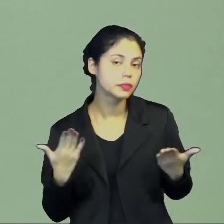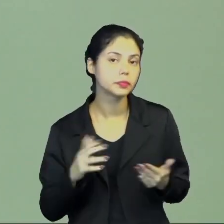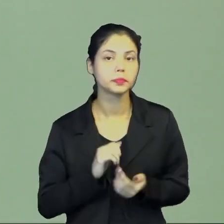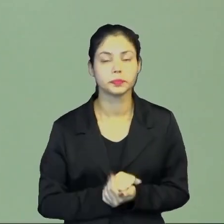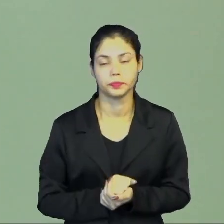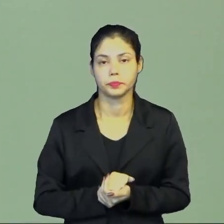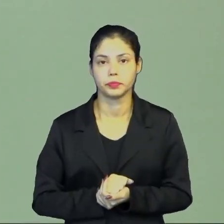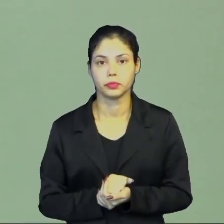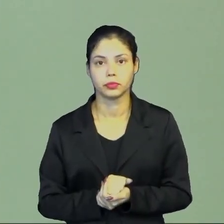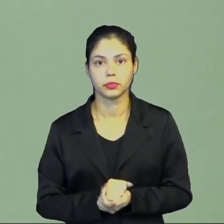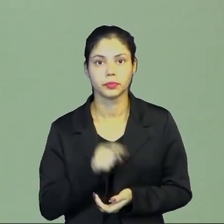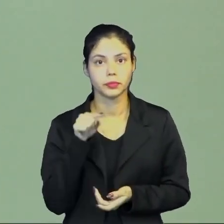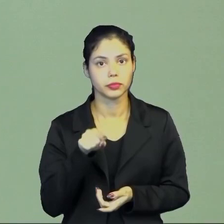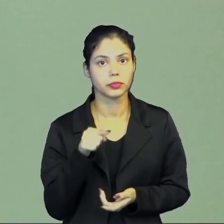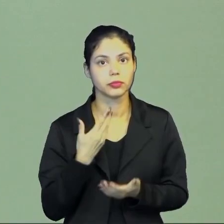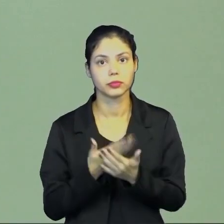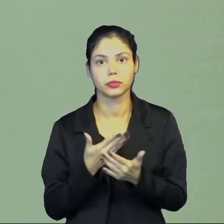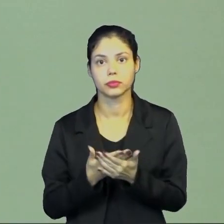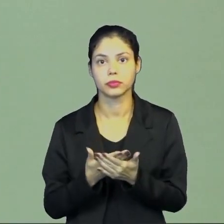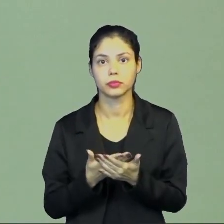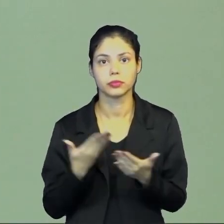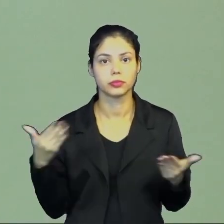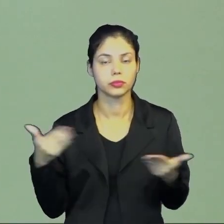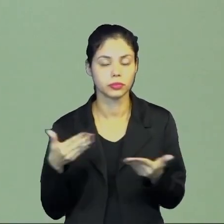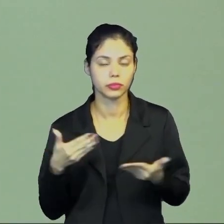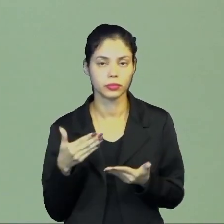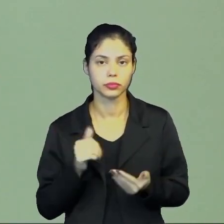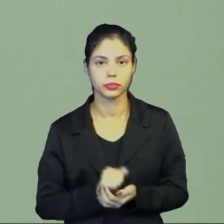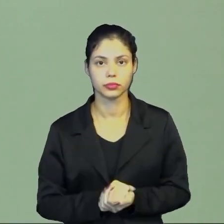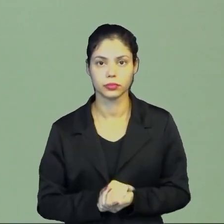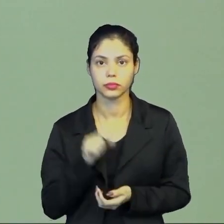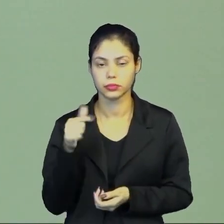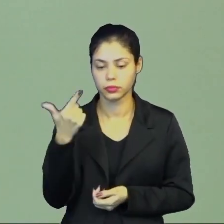Pessoal, essa foi a nossa aula de